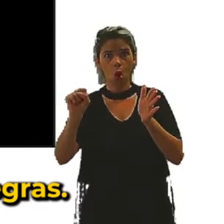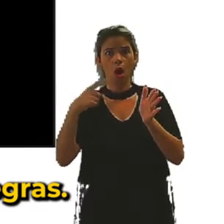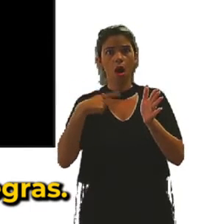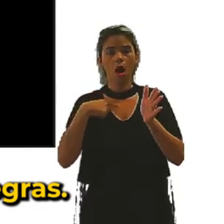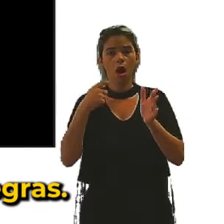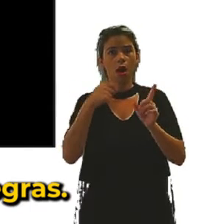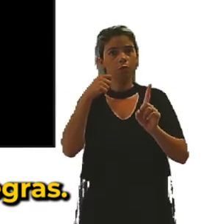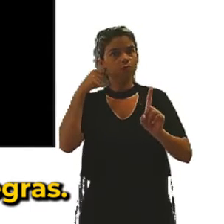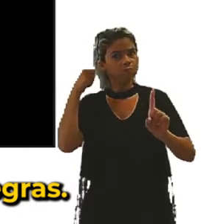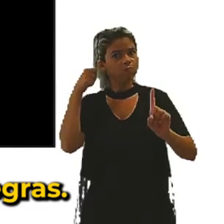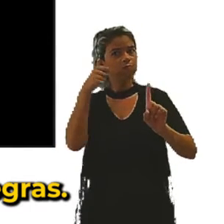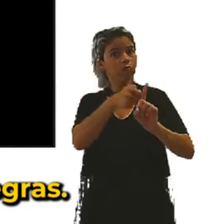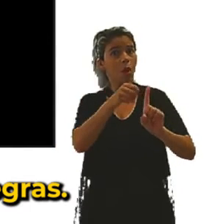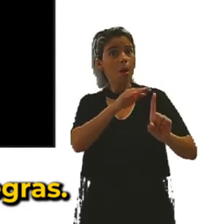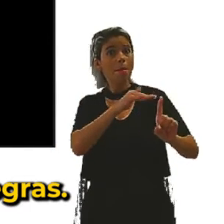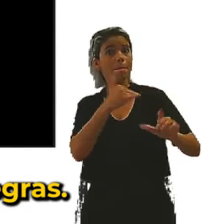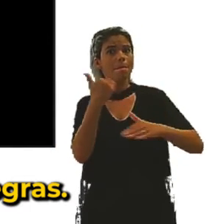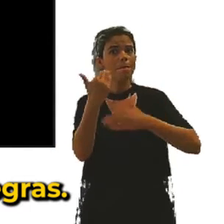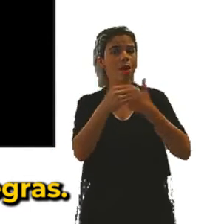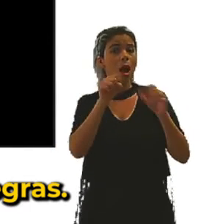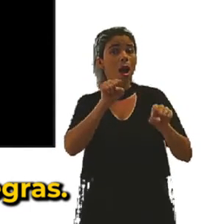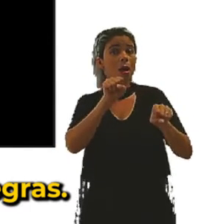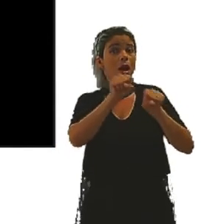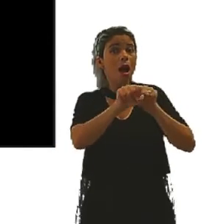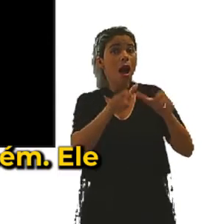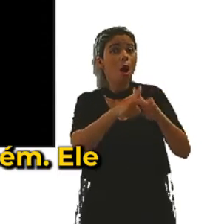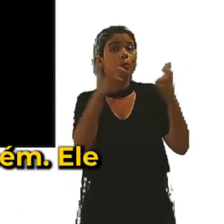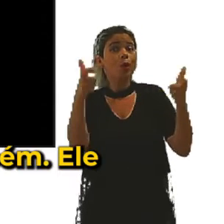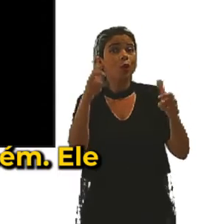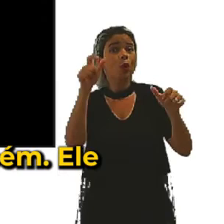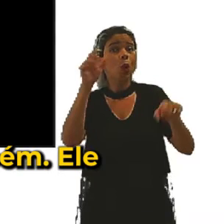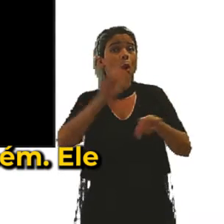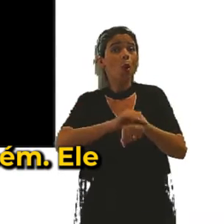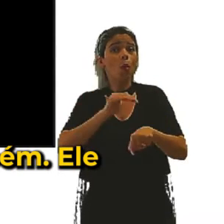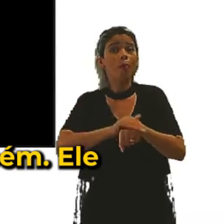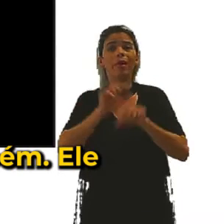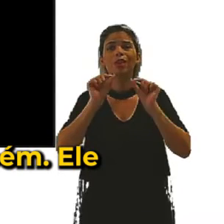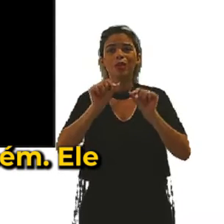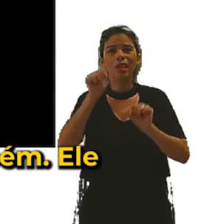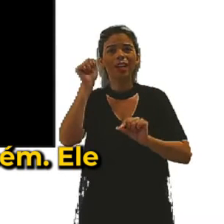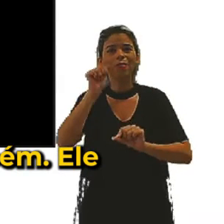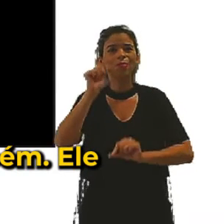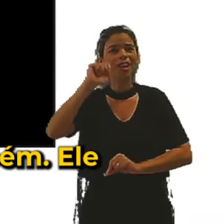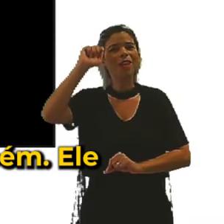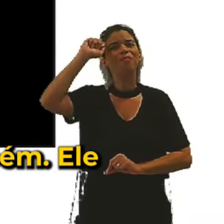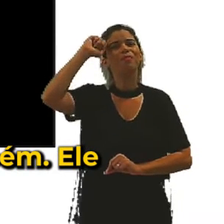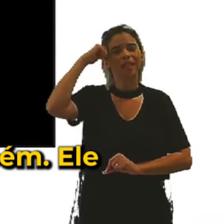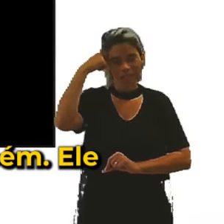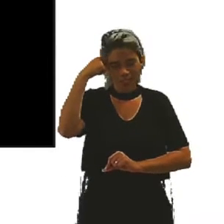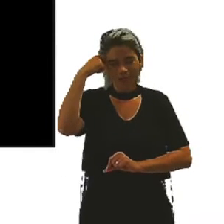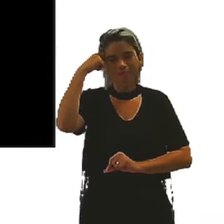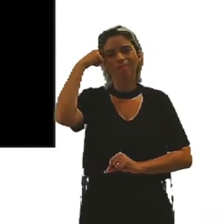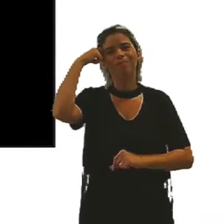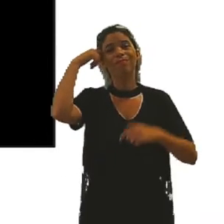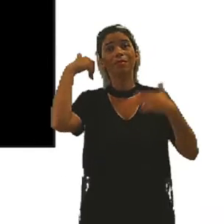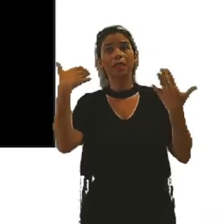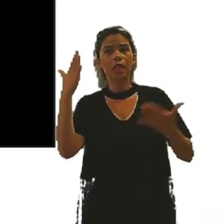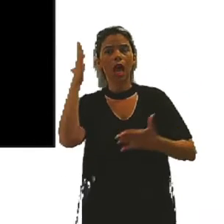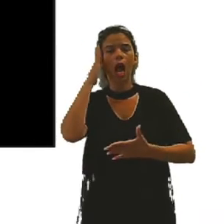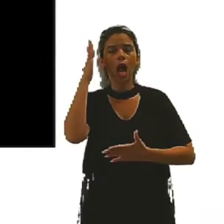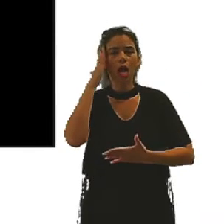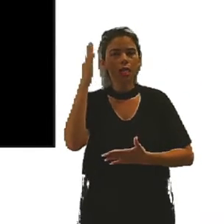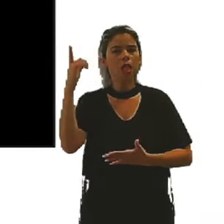ela foi mais elevada nas mulheres negras. Então, a gente sabe que o feminicídio também ele tem cor, ele